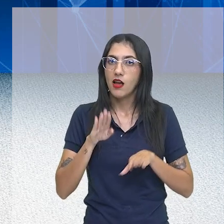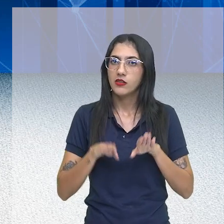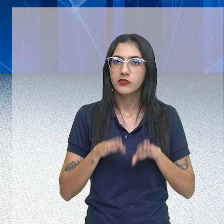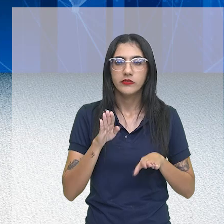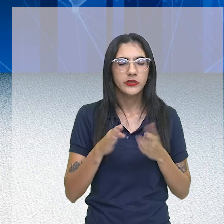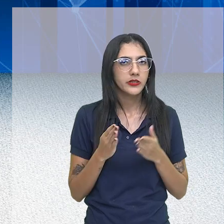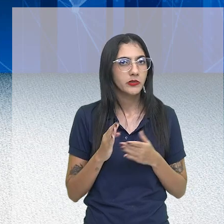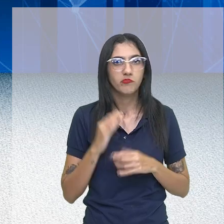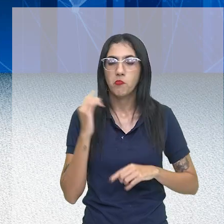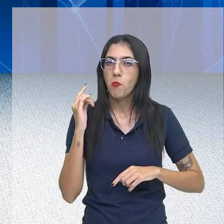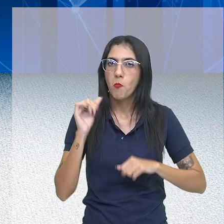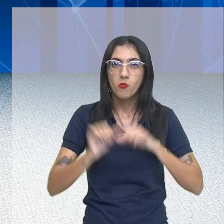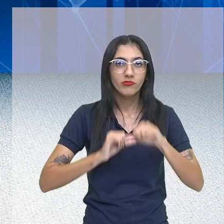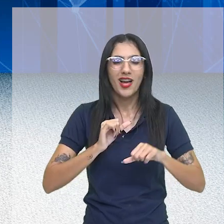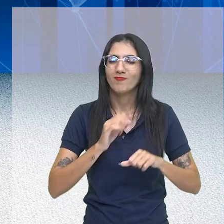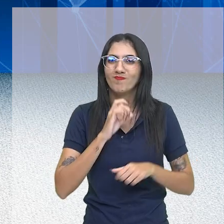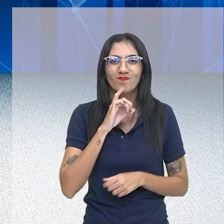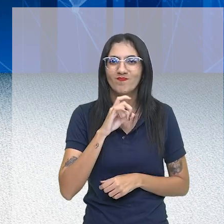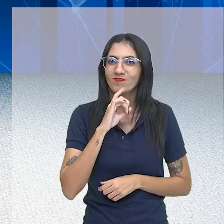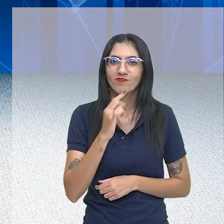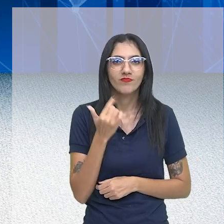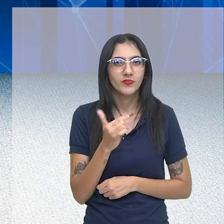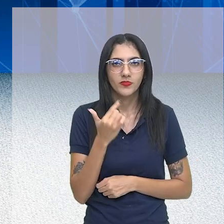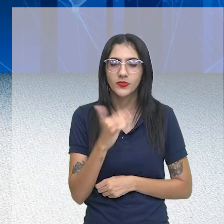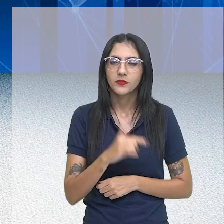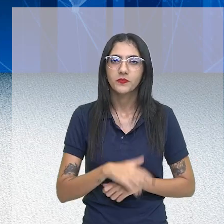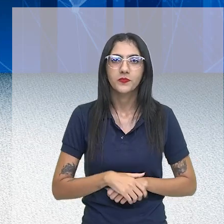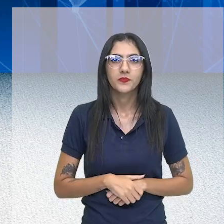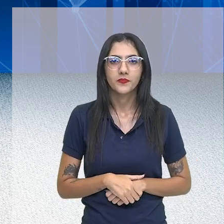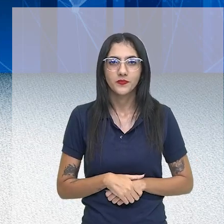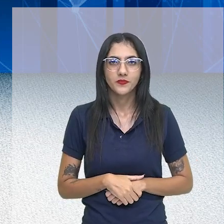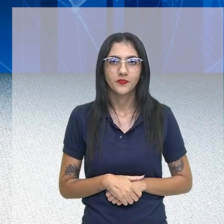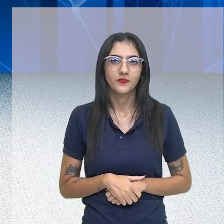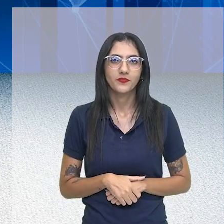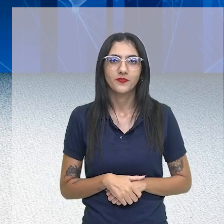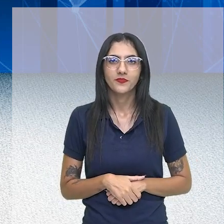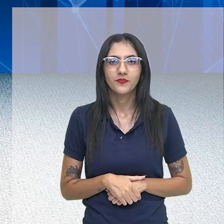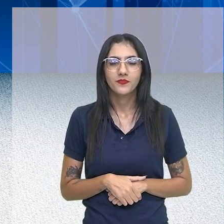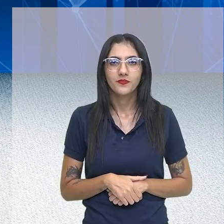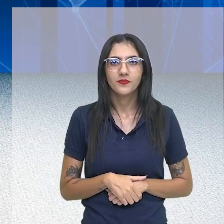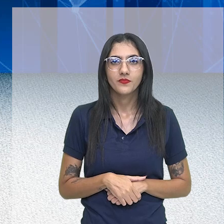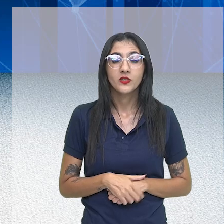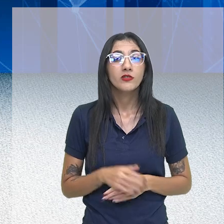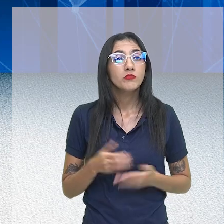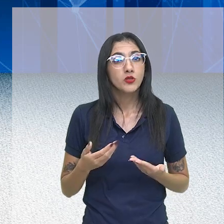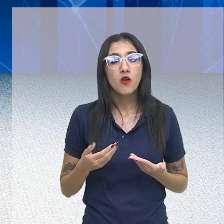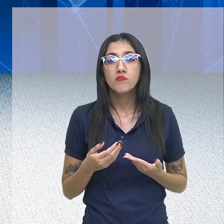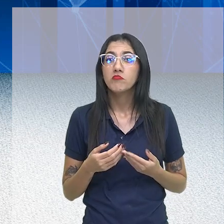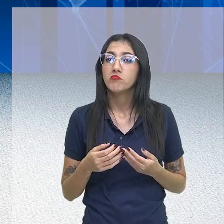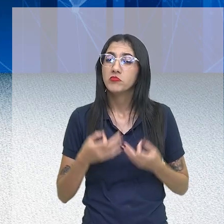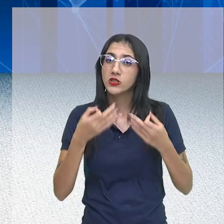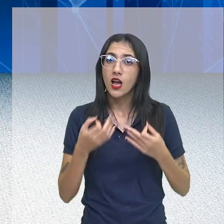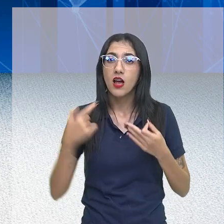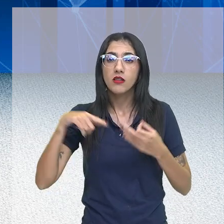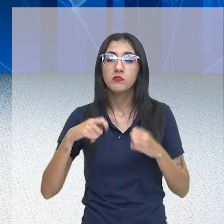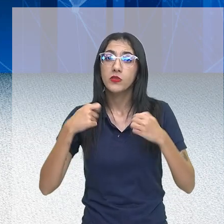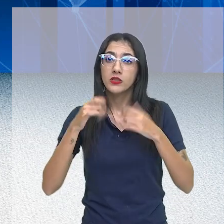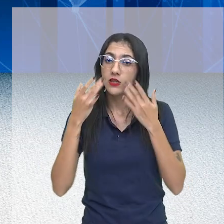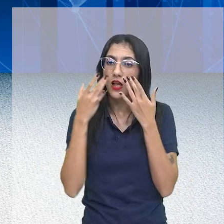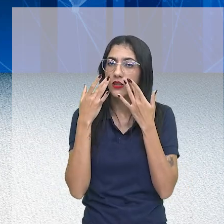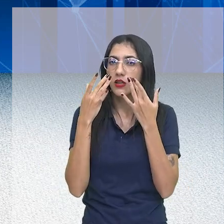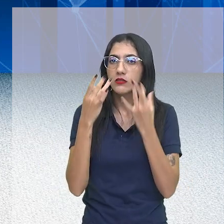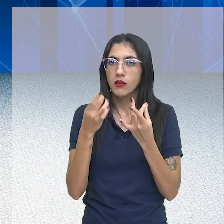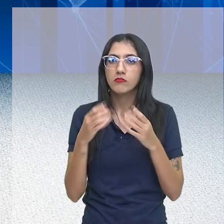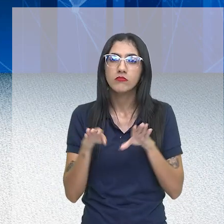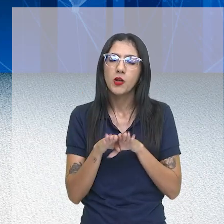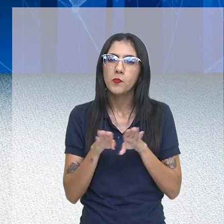né, com essa questão. Então, você tem que de fato, observar essas questões e tomar